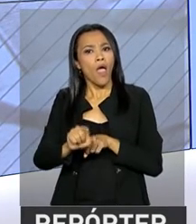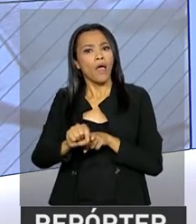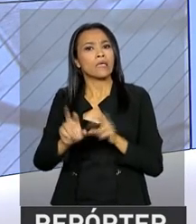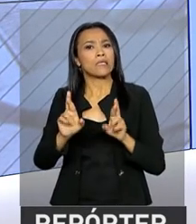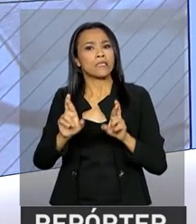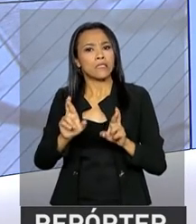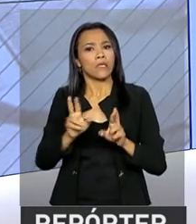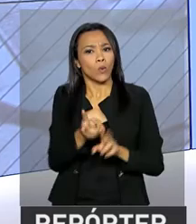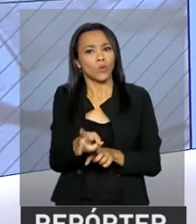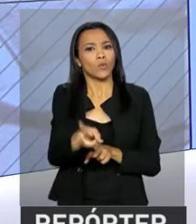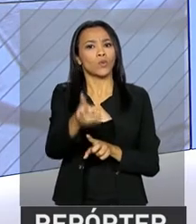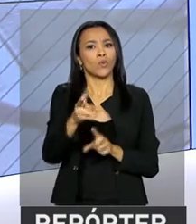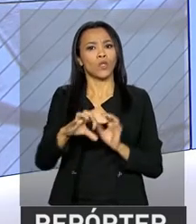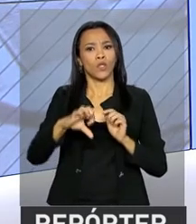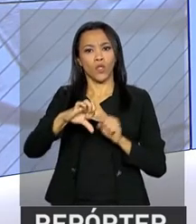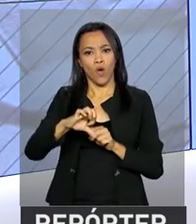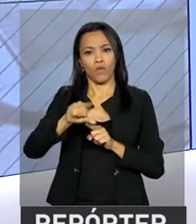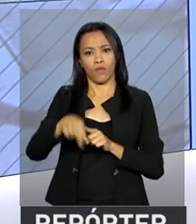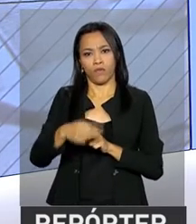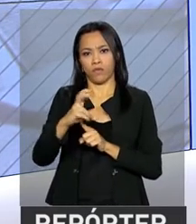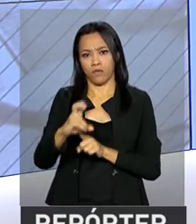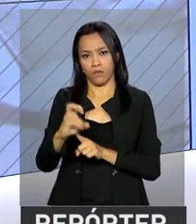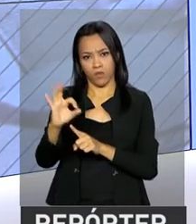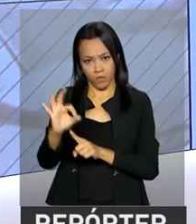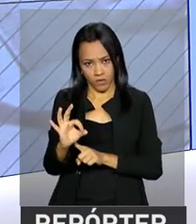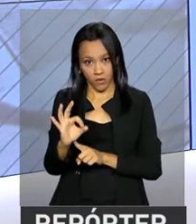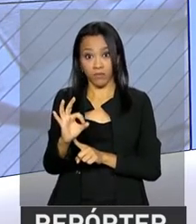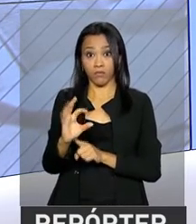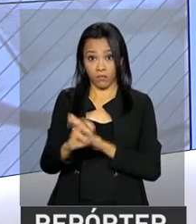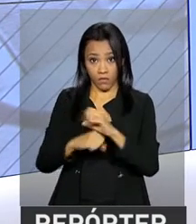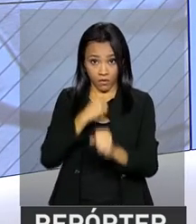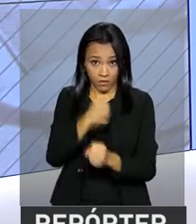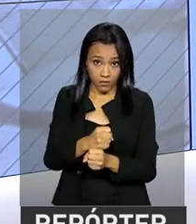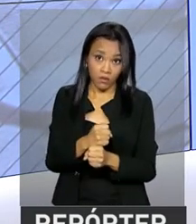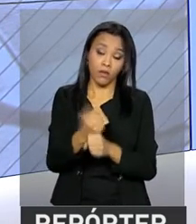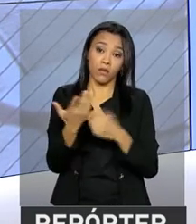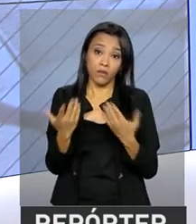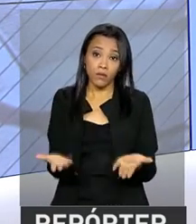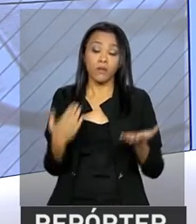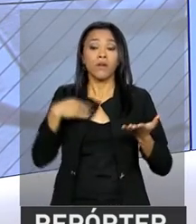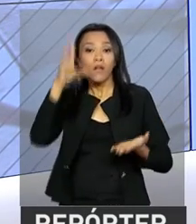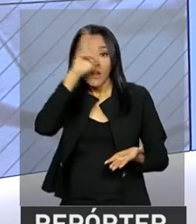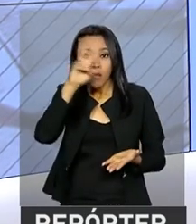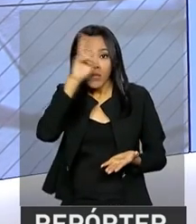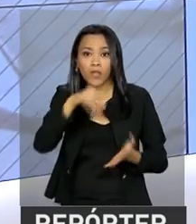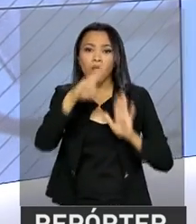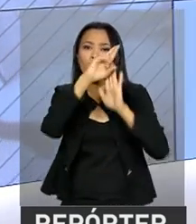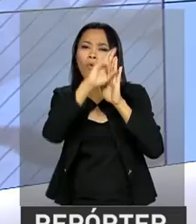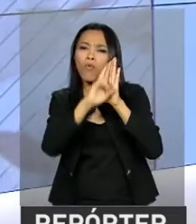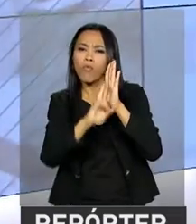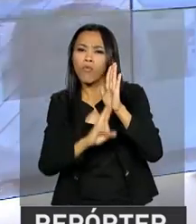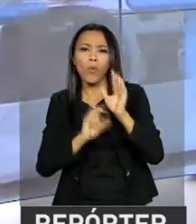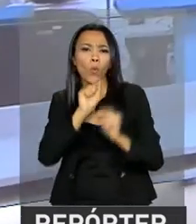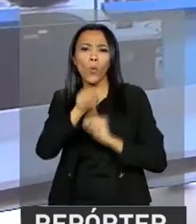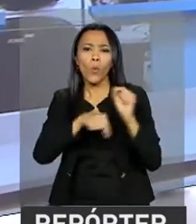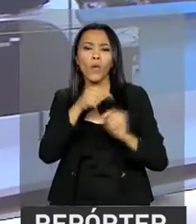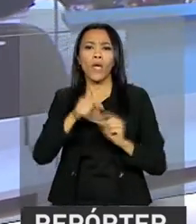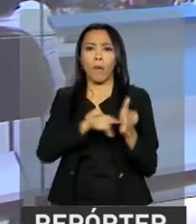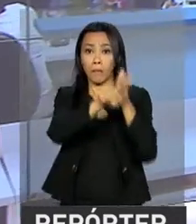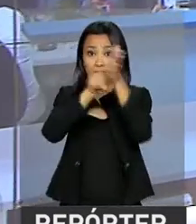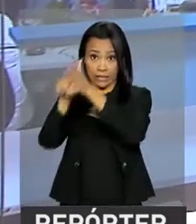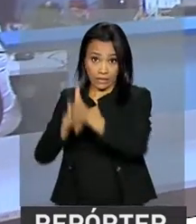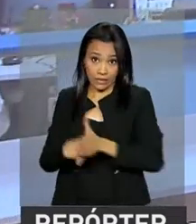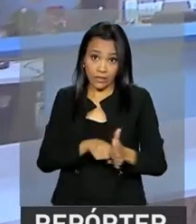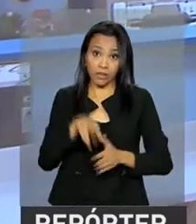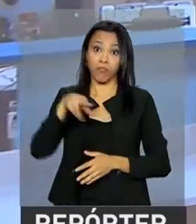que ela continue em 9,5% ao ano. Lembrando que o Boletim Focus é uma pesquisa feita toda